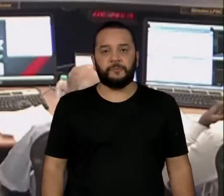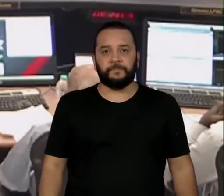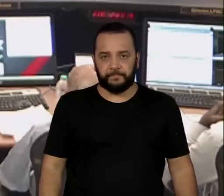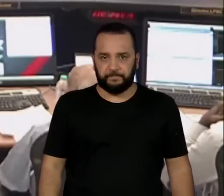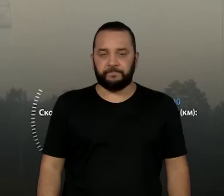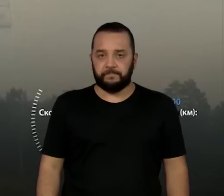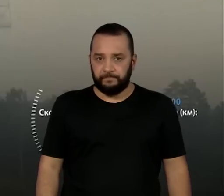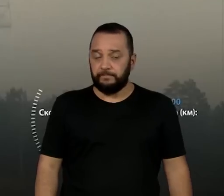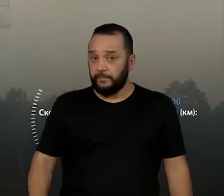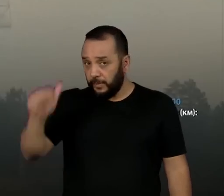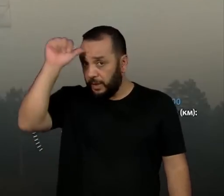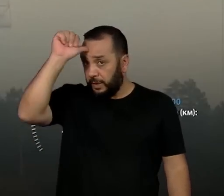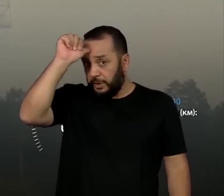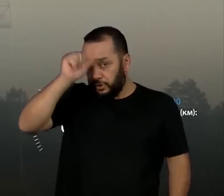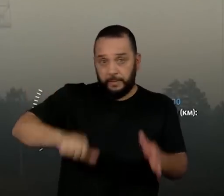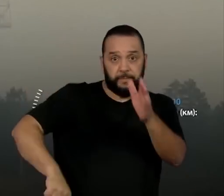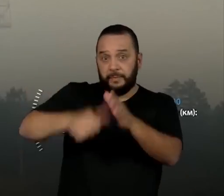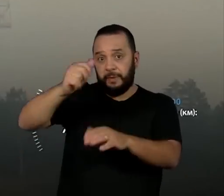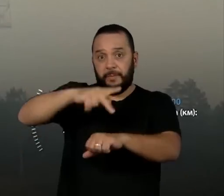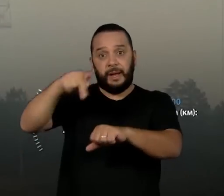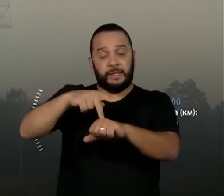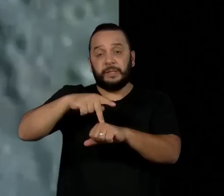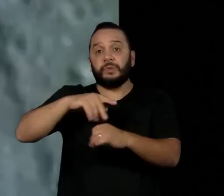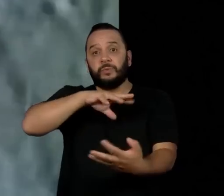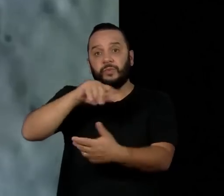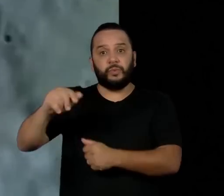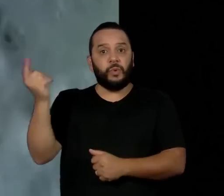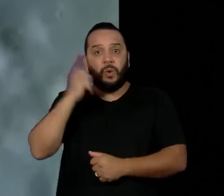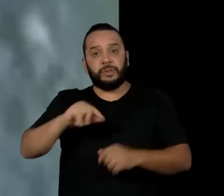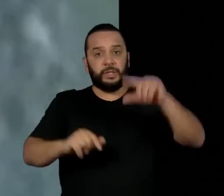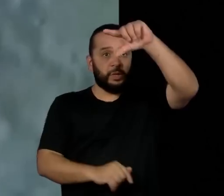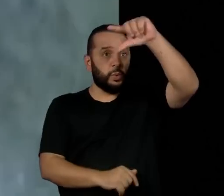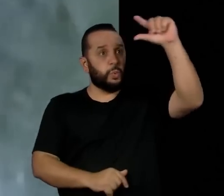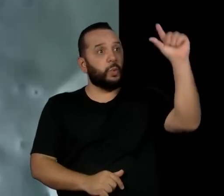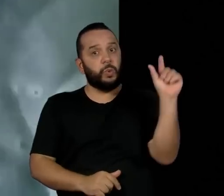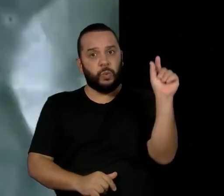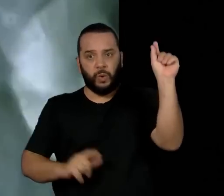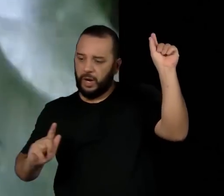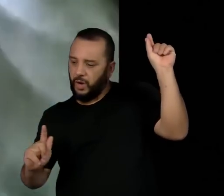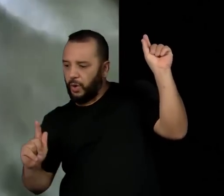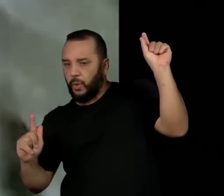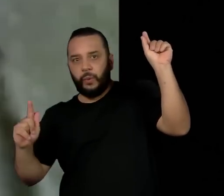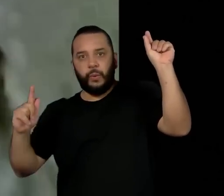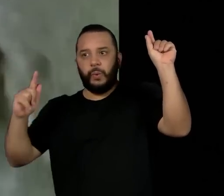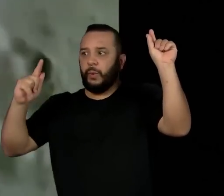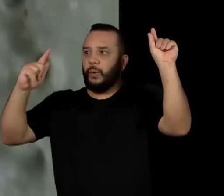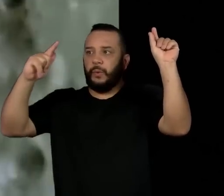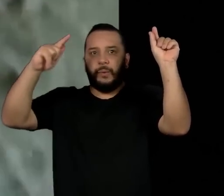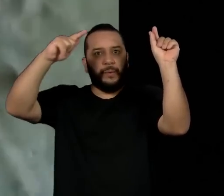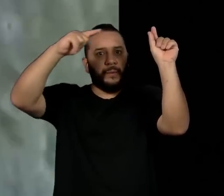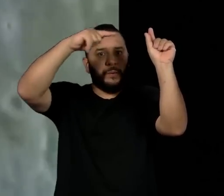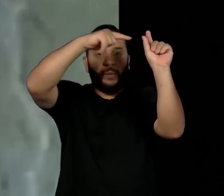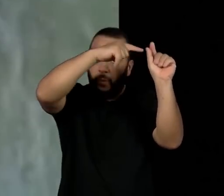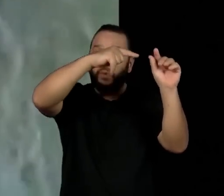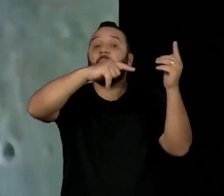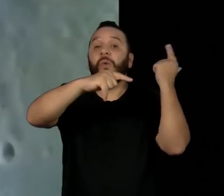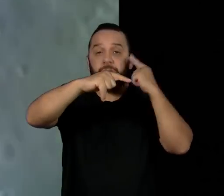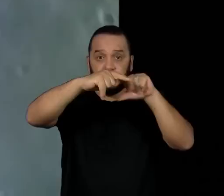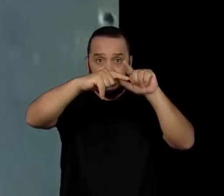A Índia é o primeiro país do mundo a pousar uma nave espacial não tripulada no polo sul da Lua. A